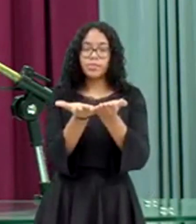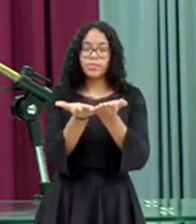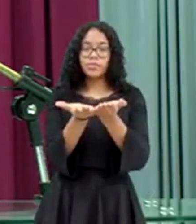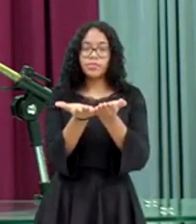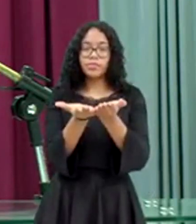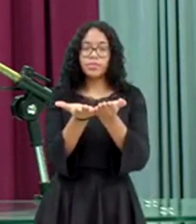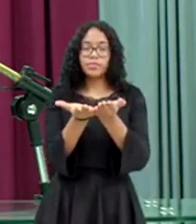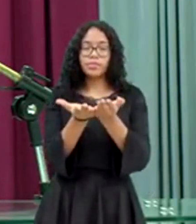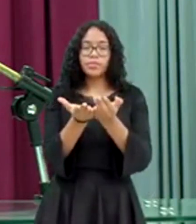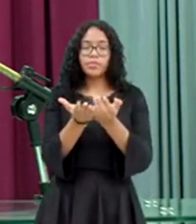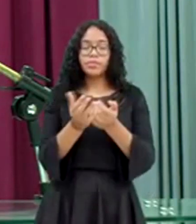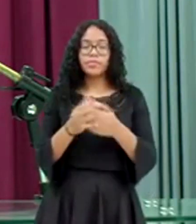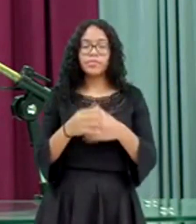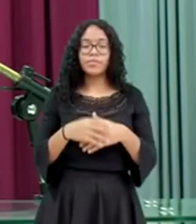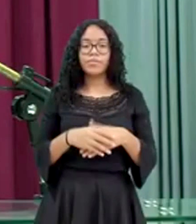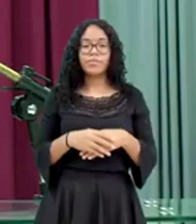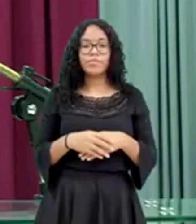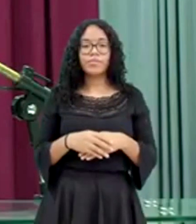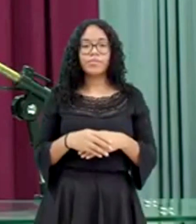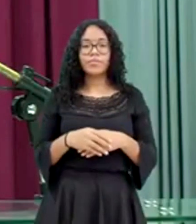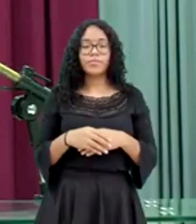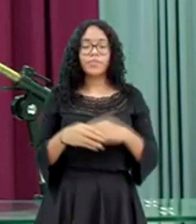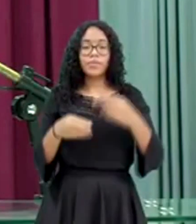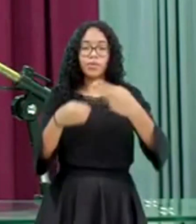no Pentateuco, Números,